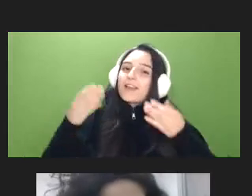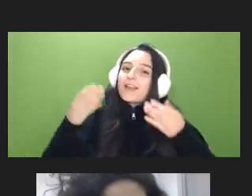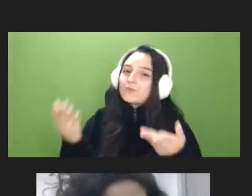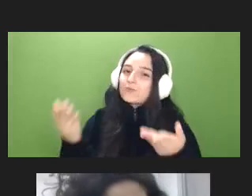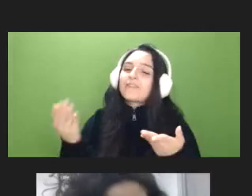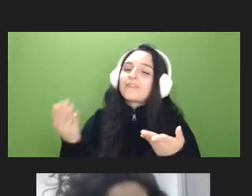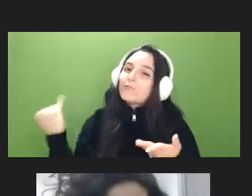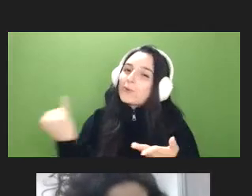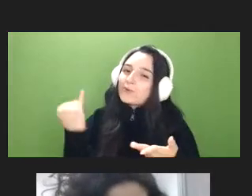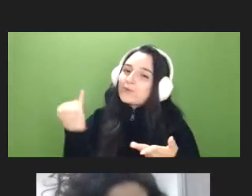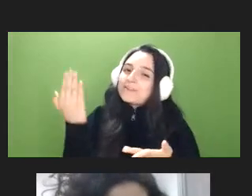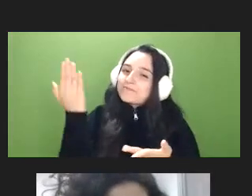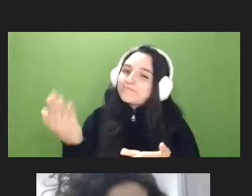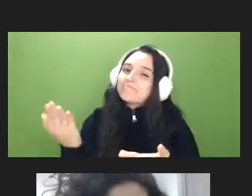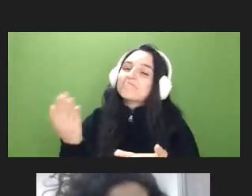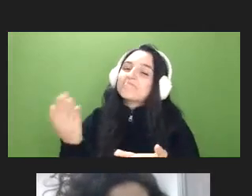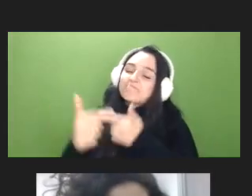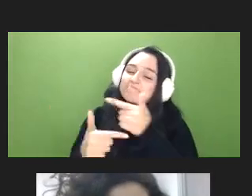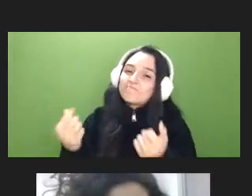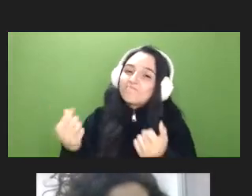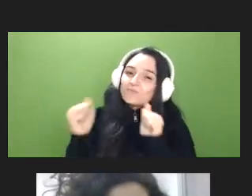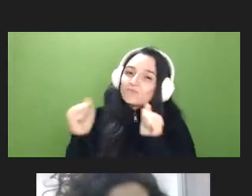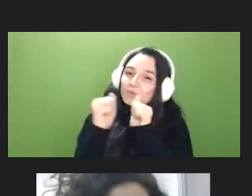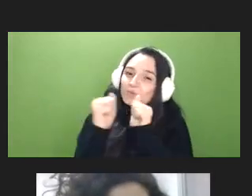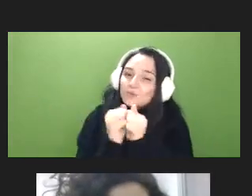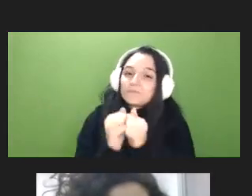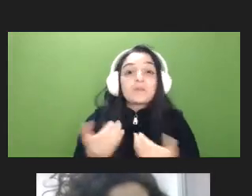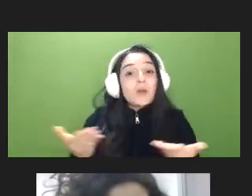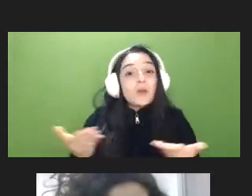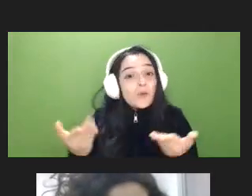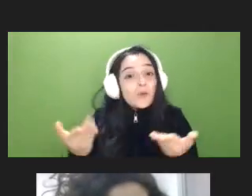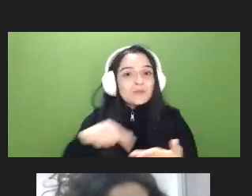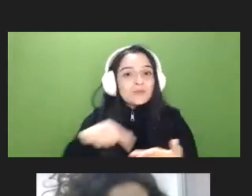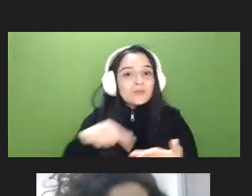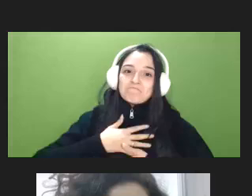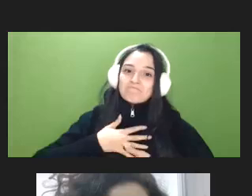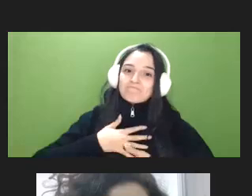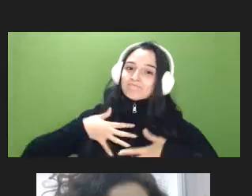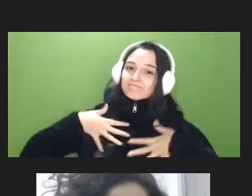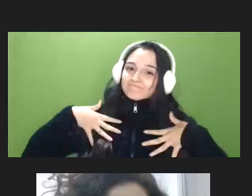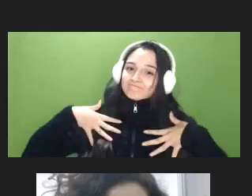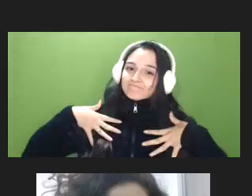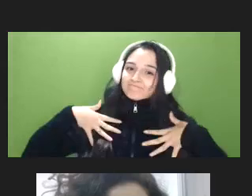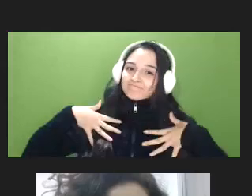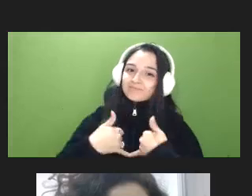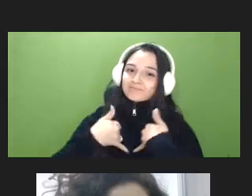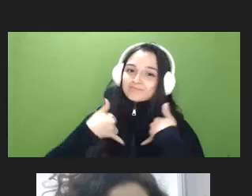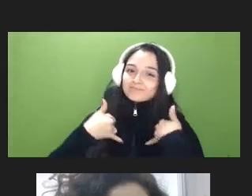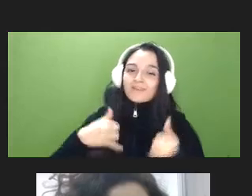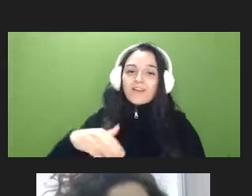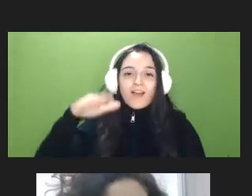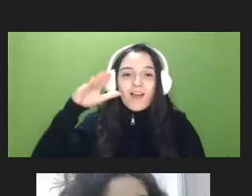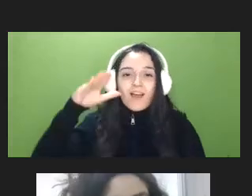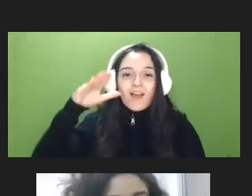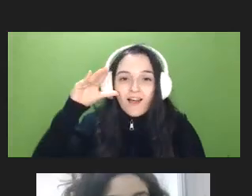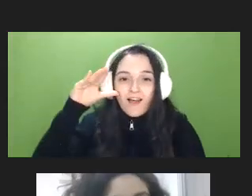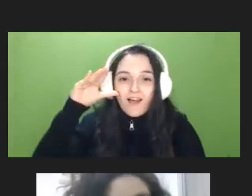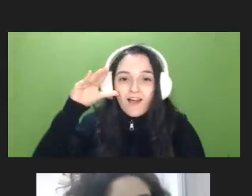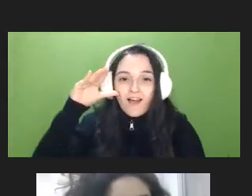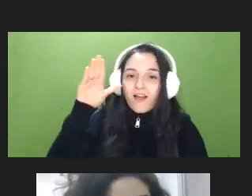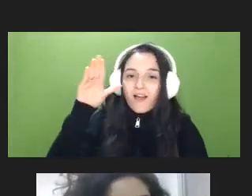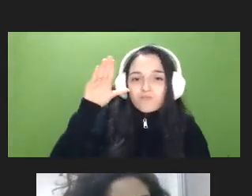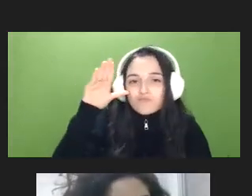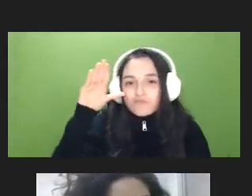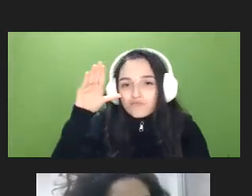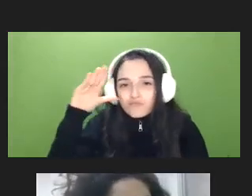hoje a gente vai ter o privilégio e o prazer de poder ouvi-la. Né? A Patrícia, ela é